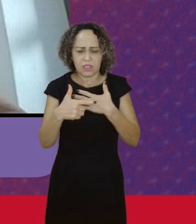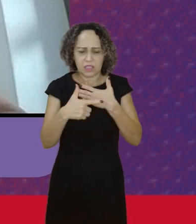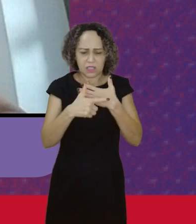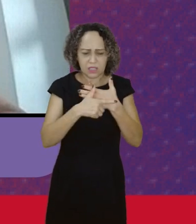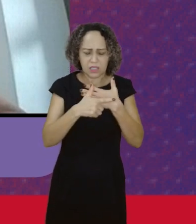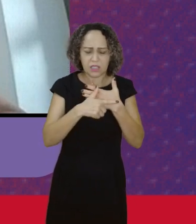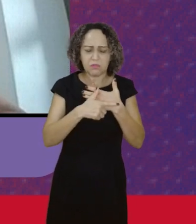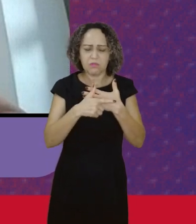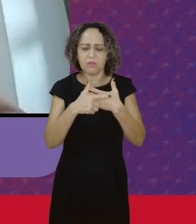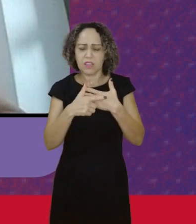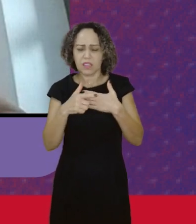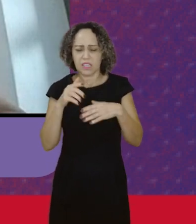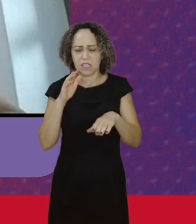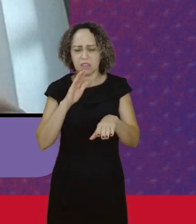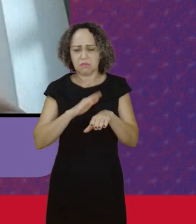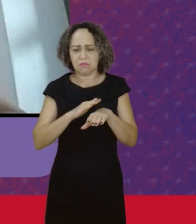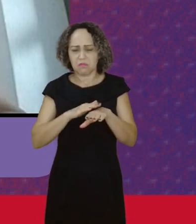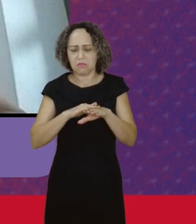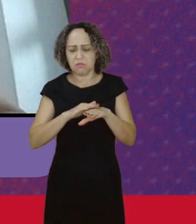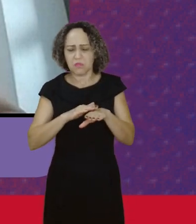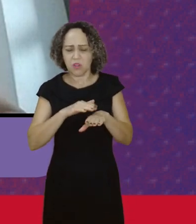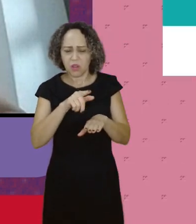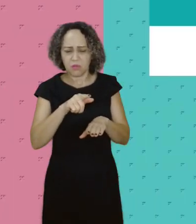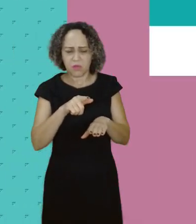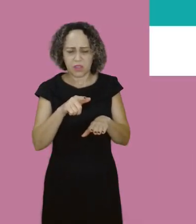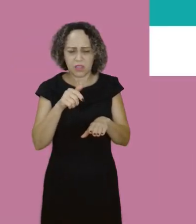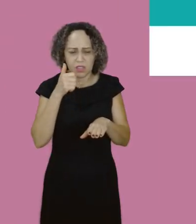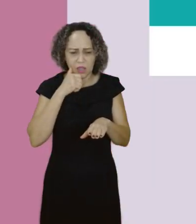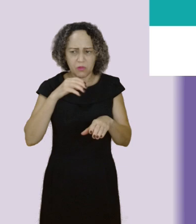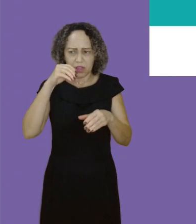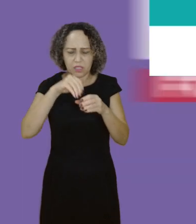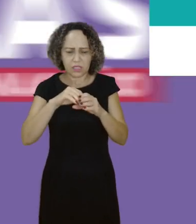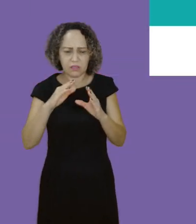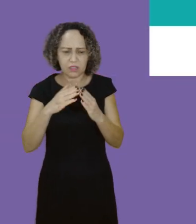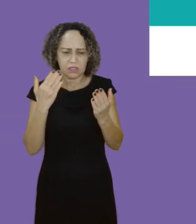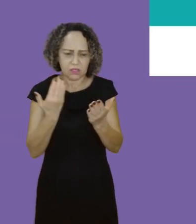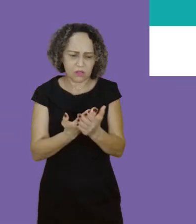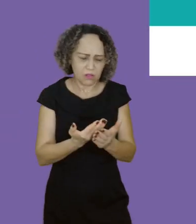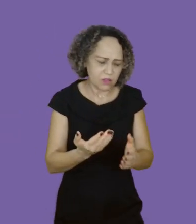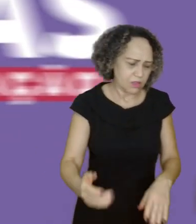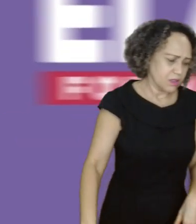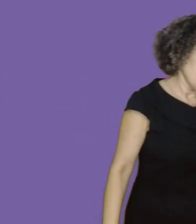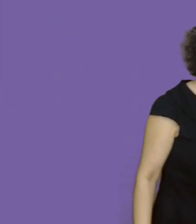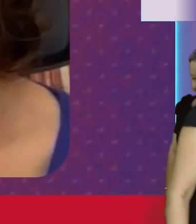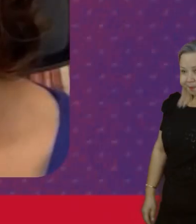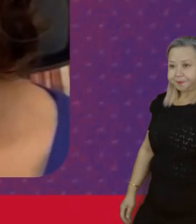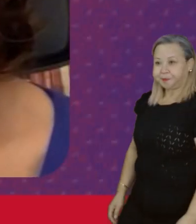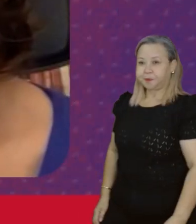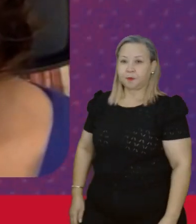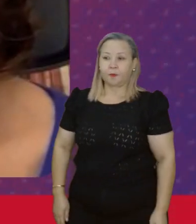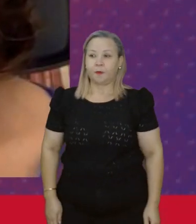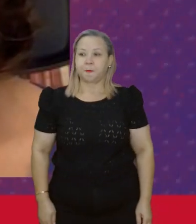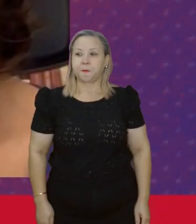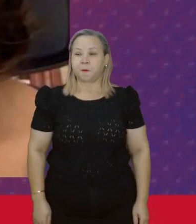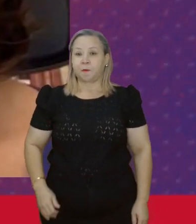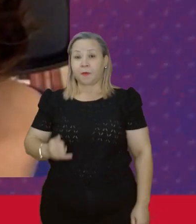para a mulher tendo que ser reproduzidos dentro da escola. A ideia de ideologia de gênero tem sido